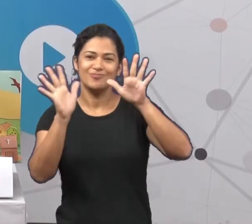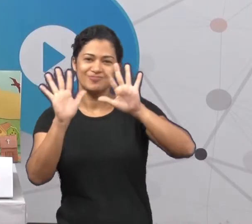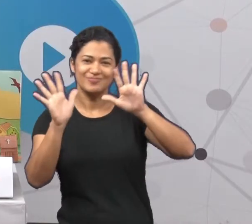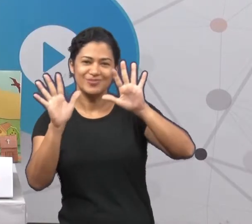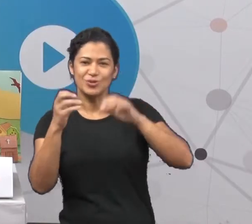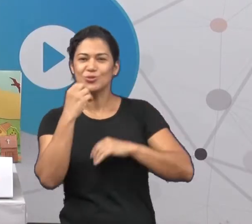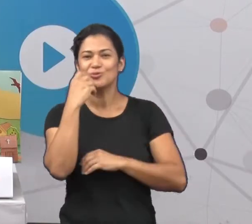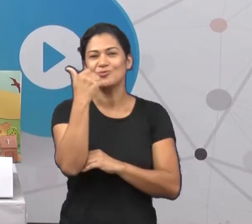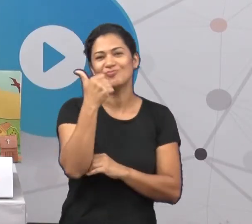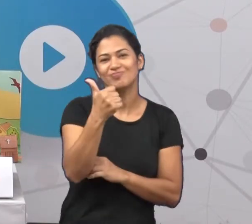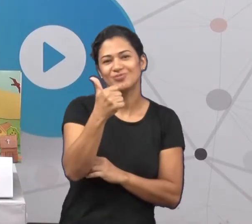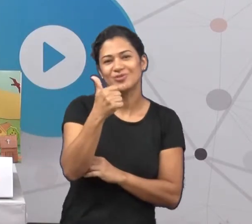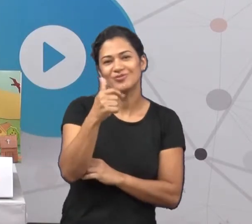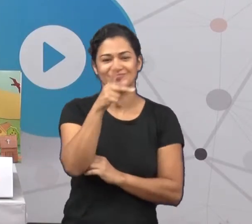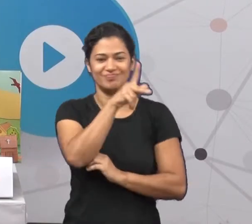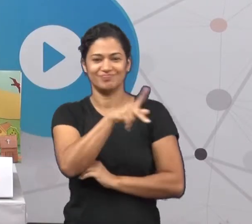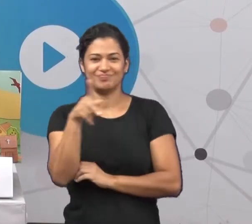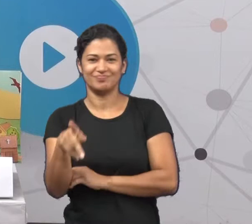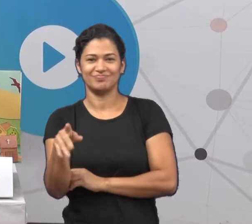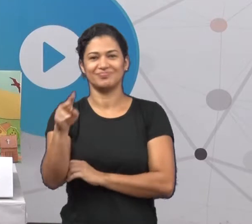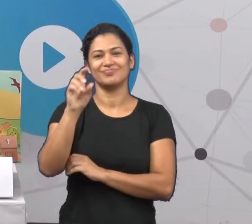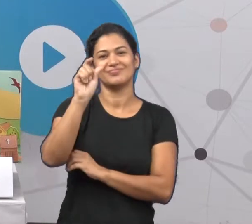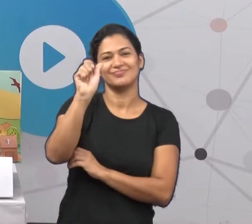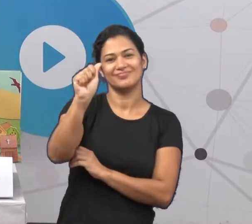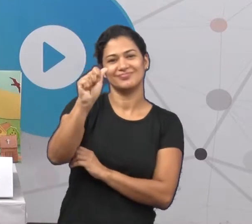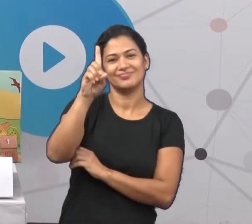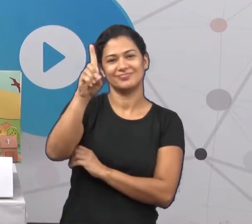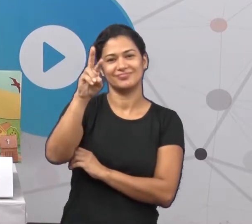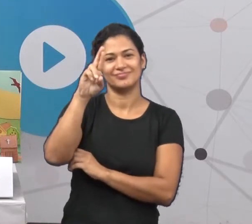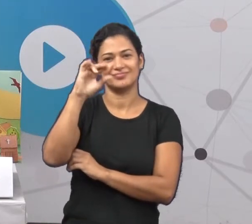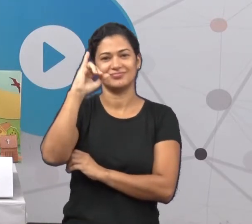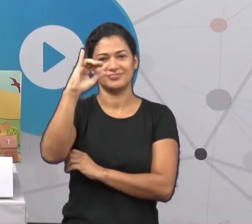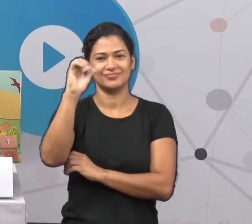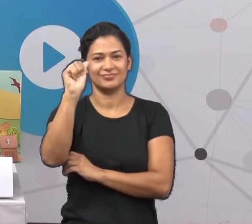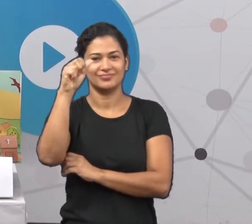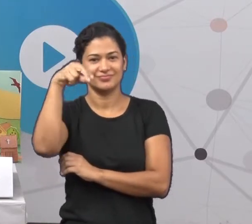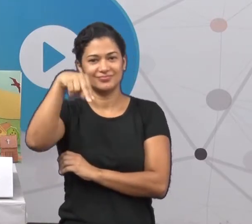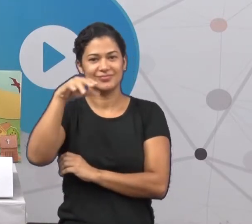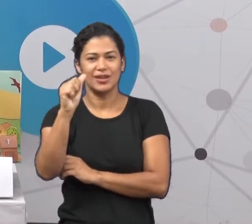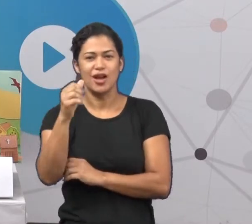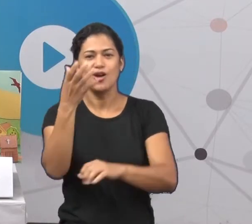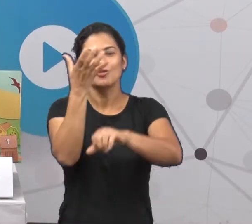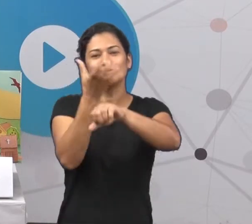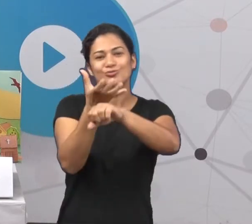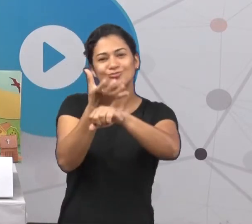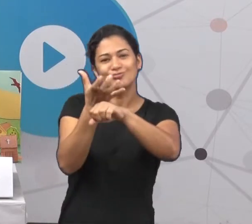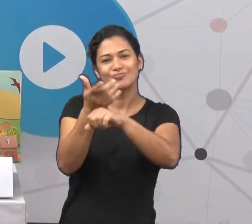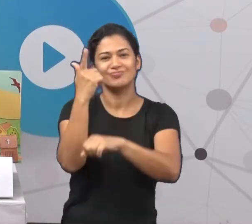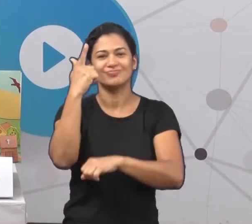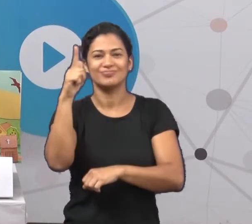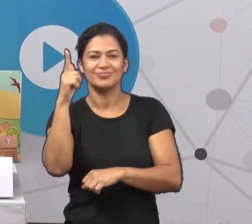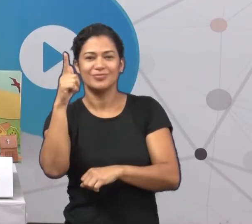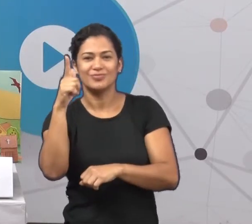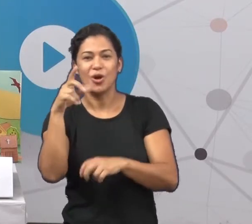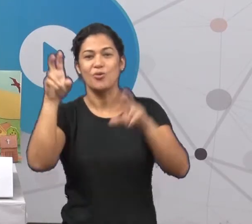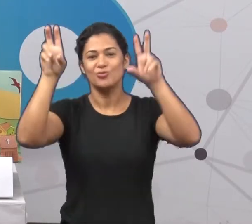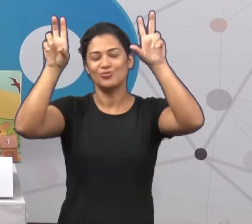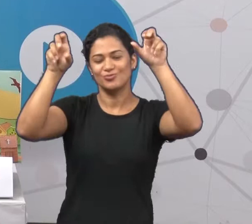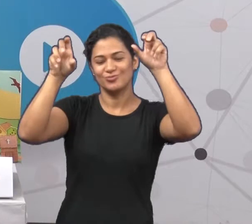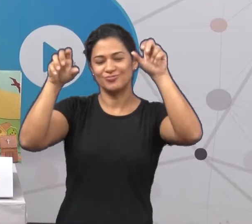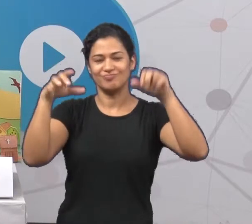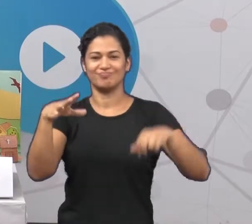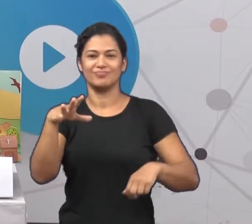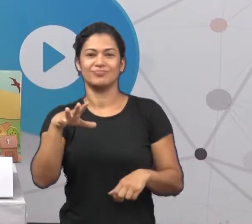crianças, tudo bem? Sou a professora Adriana. Nossa aula será em Geografia, com o tema Zona Rural e Zona